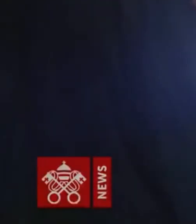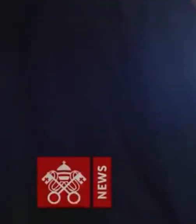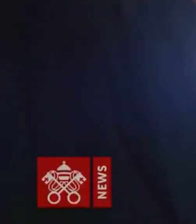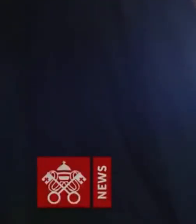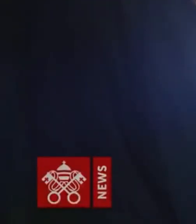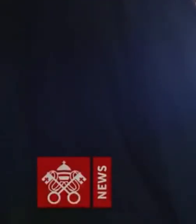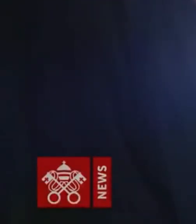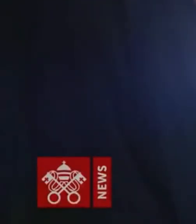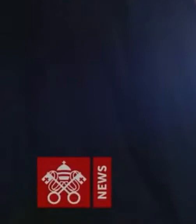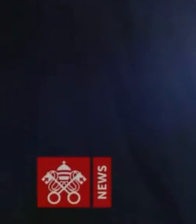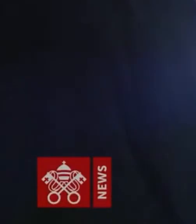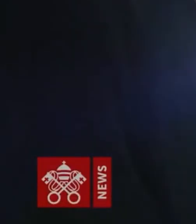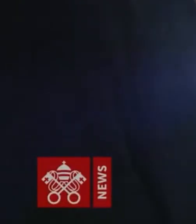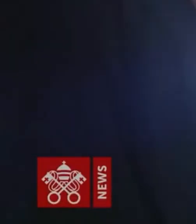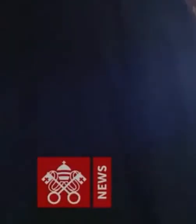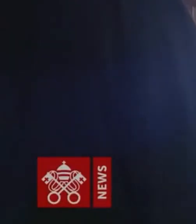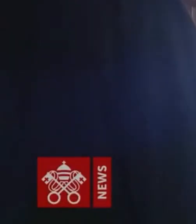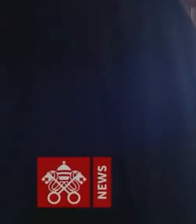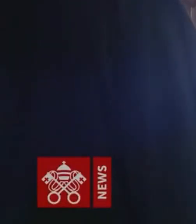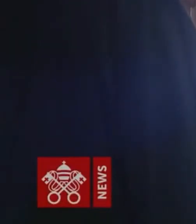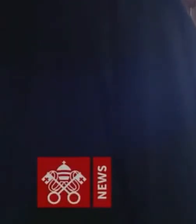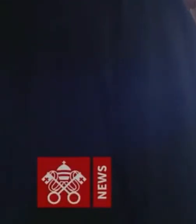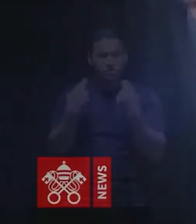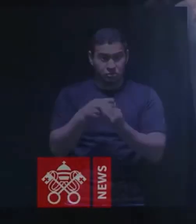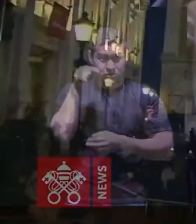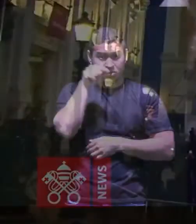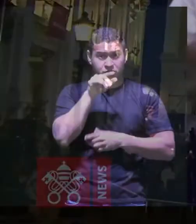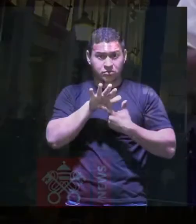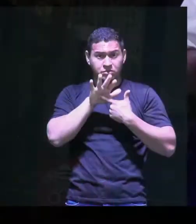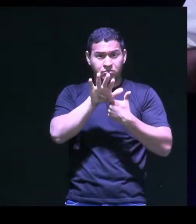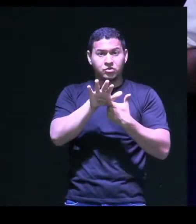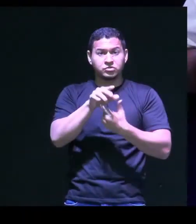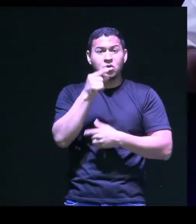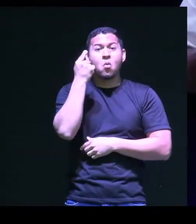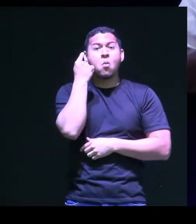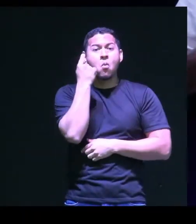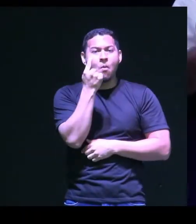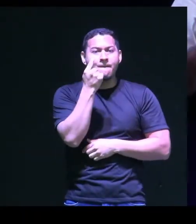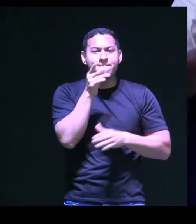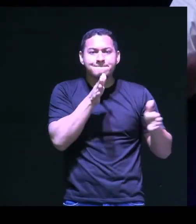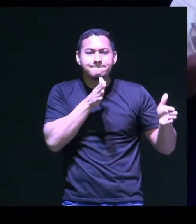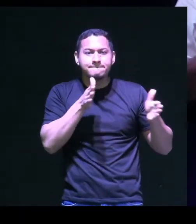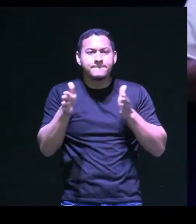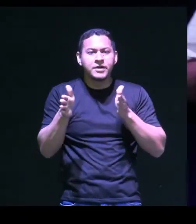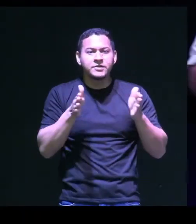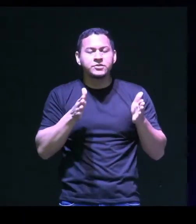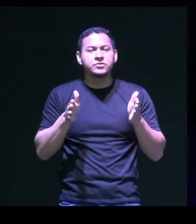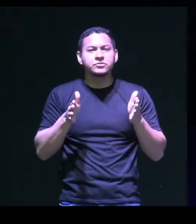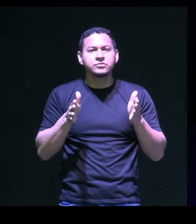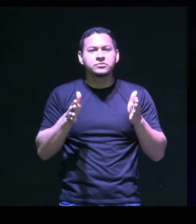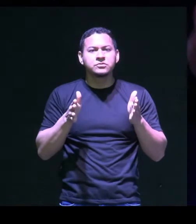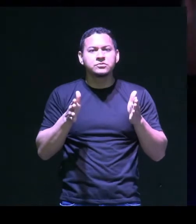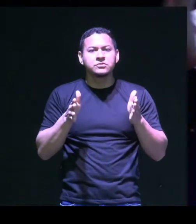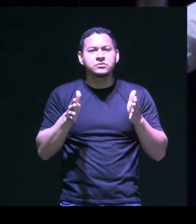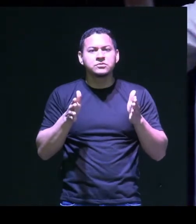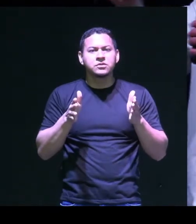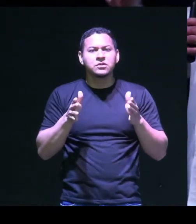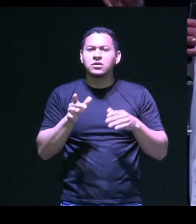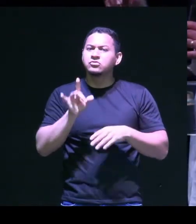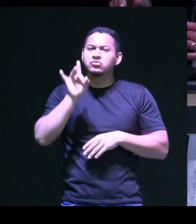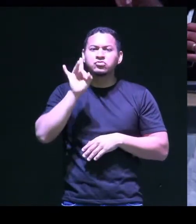todos esses. E isso vai caminhando para chegar a um ponto onde só